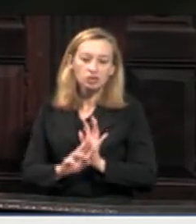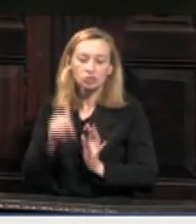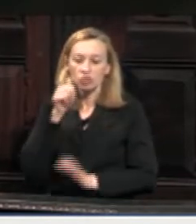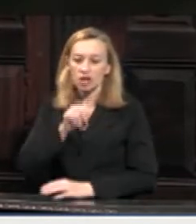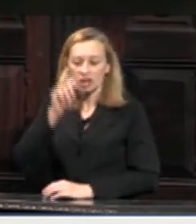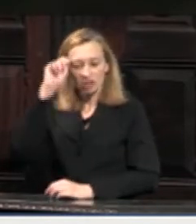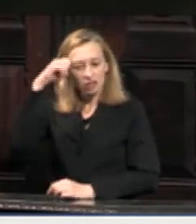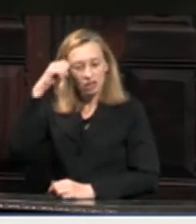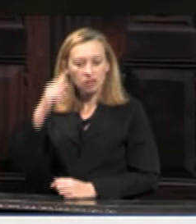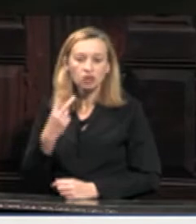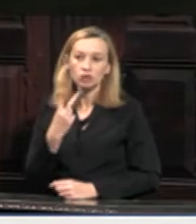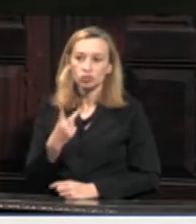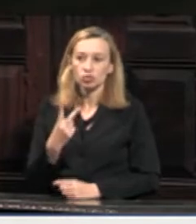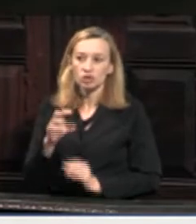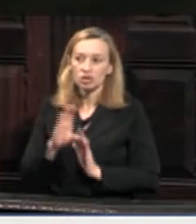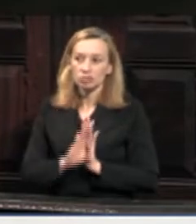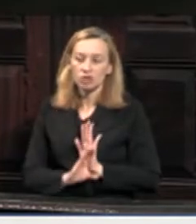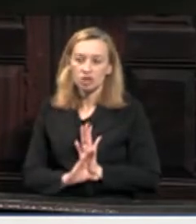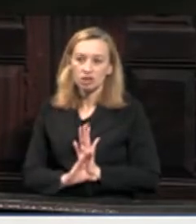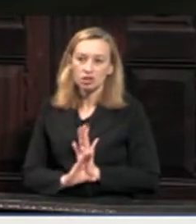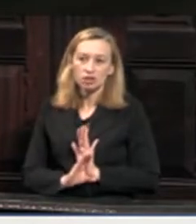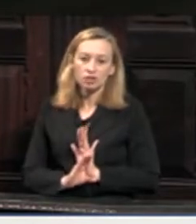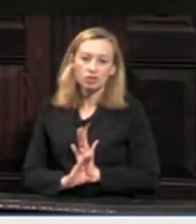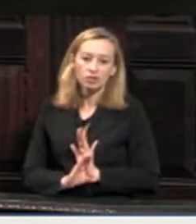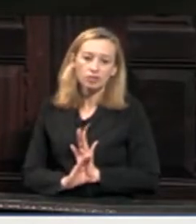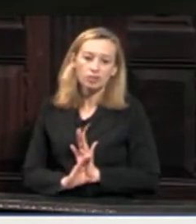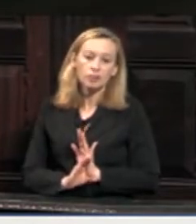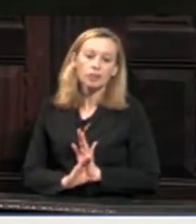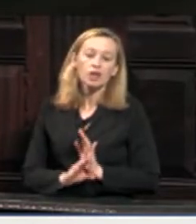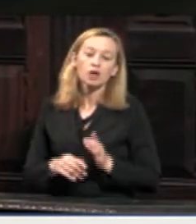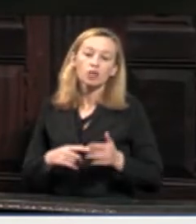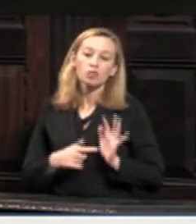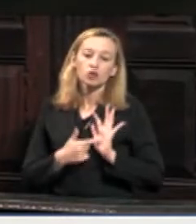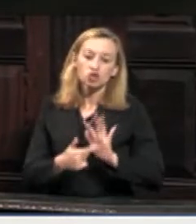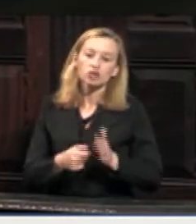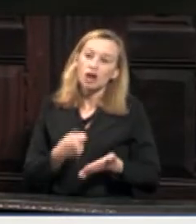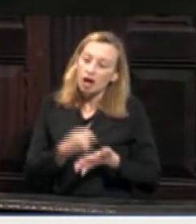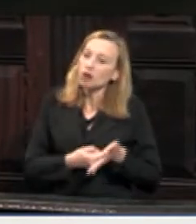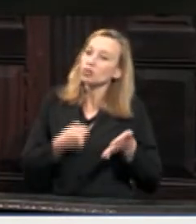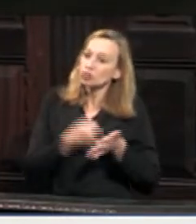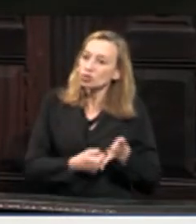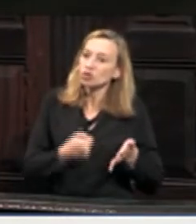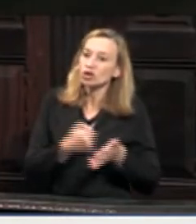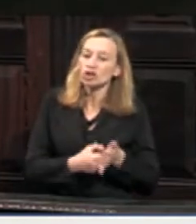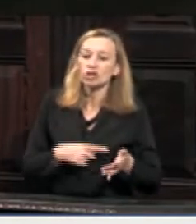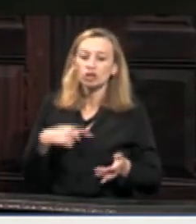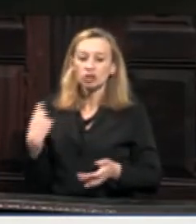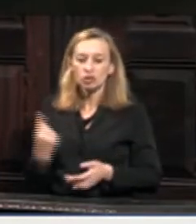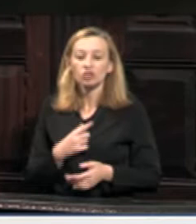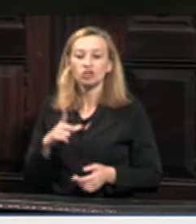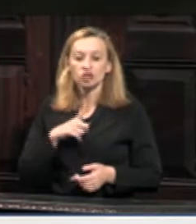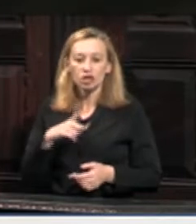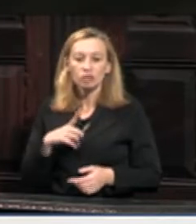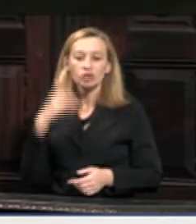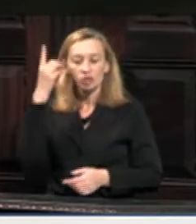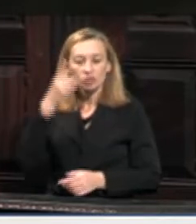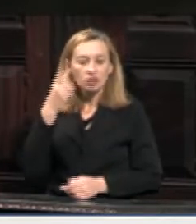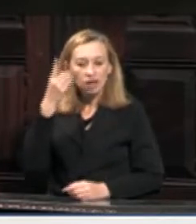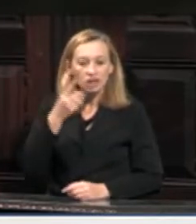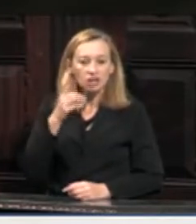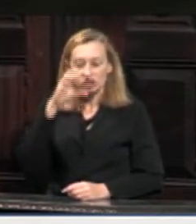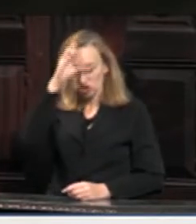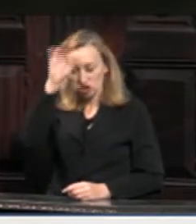são duas emendas em consonância com a luta que a Alerj vem travando em relação ao movimento de mulheres negras. A deputada Tia Ju e a deputada Marta